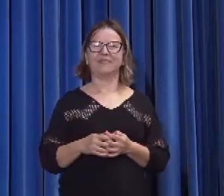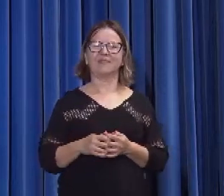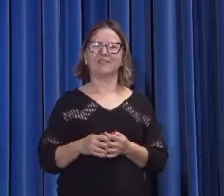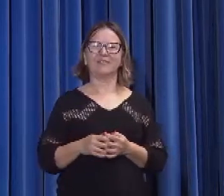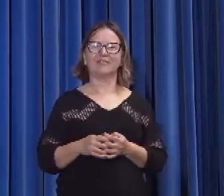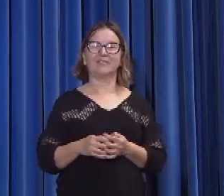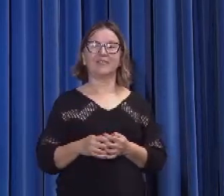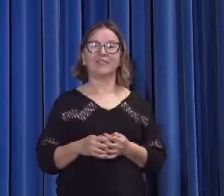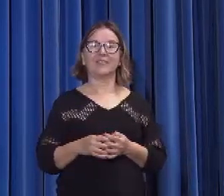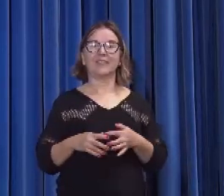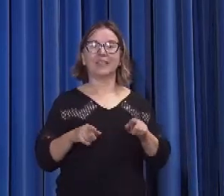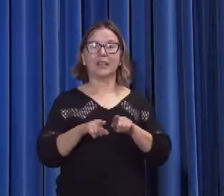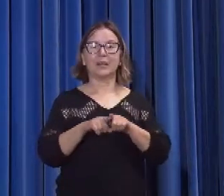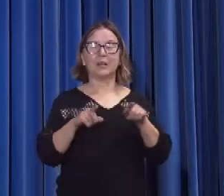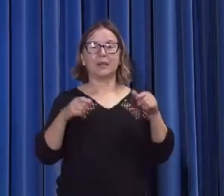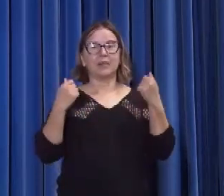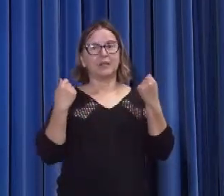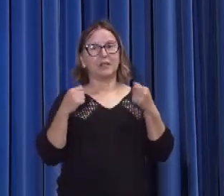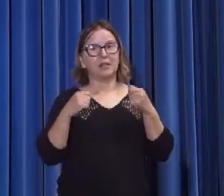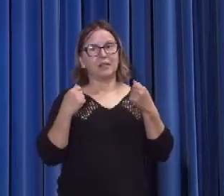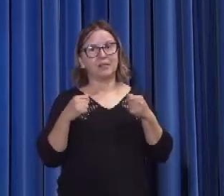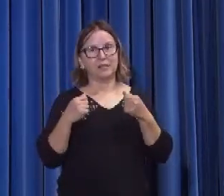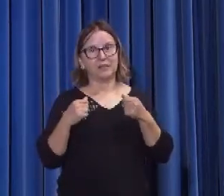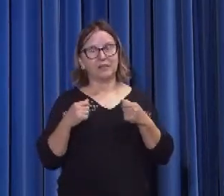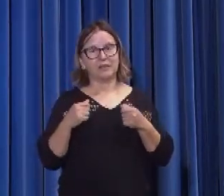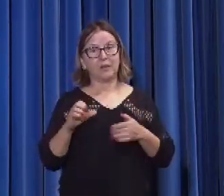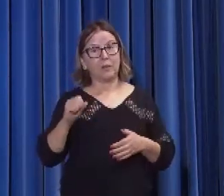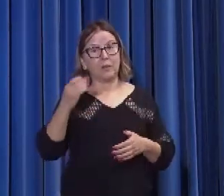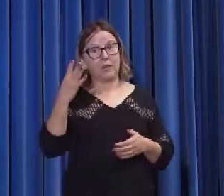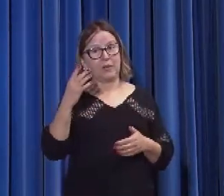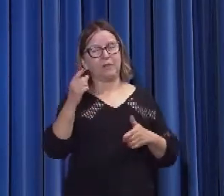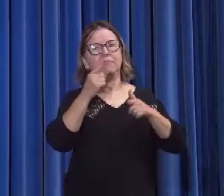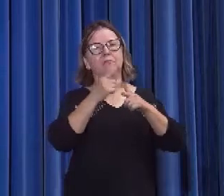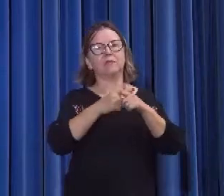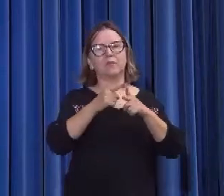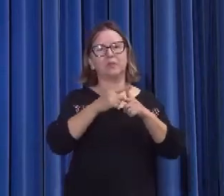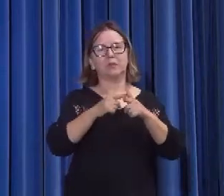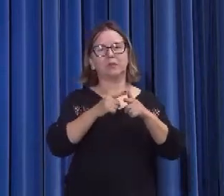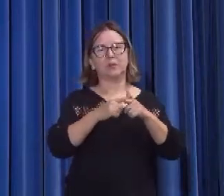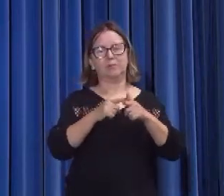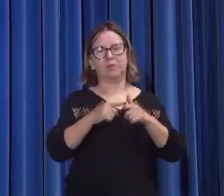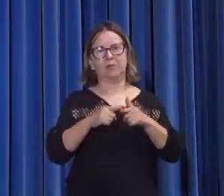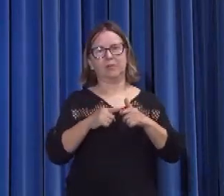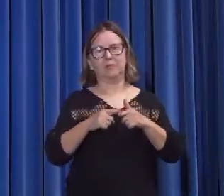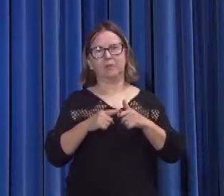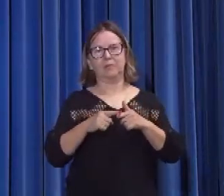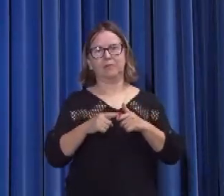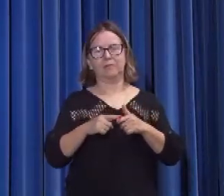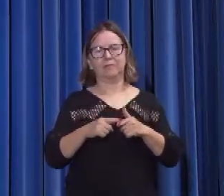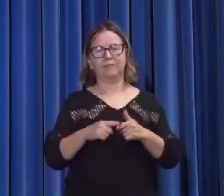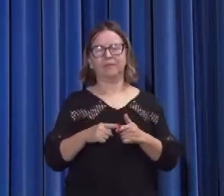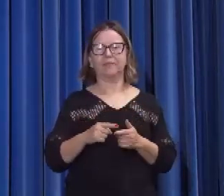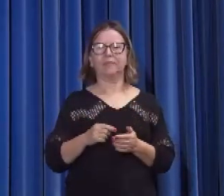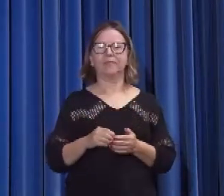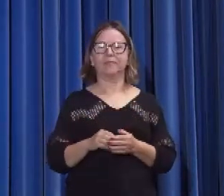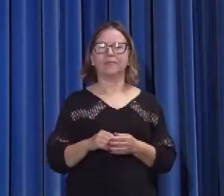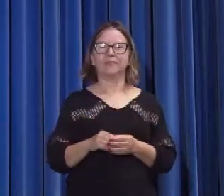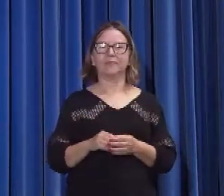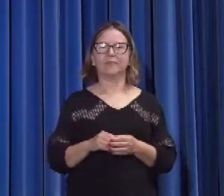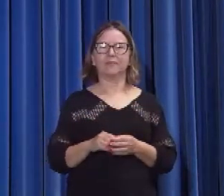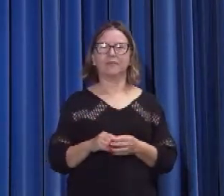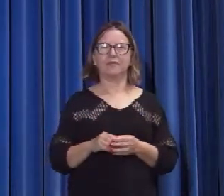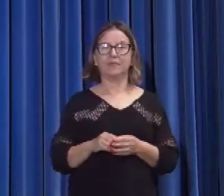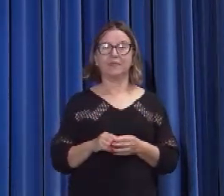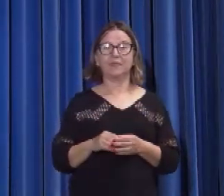Mas é necessário que nós passemos por tudo isso, para que uma coisa produza outra. E